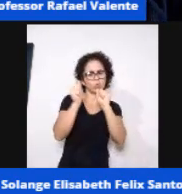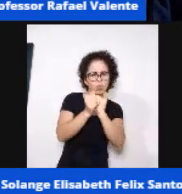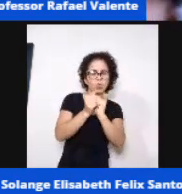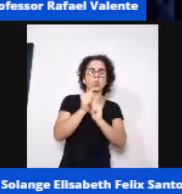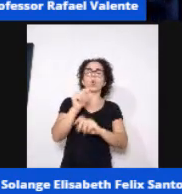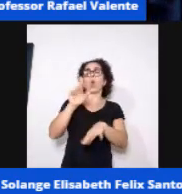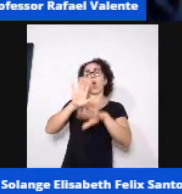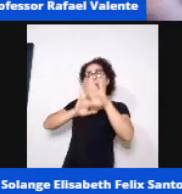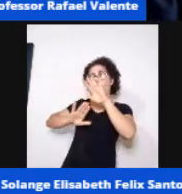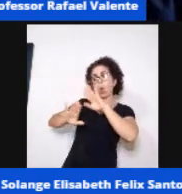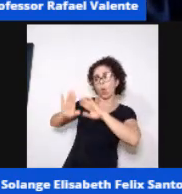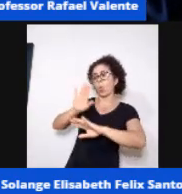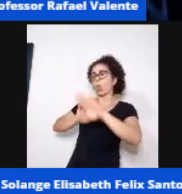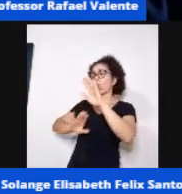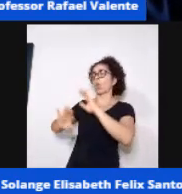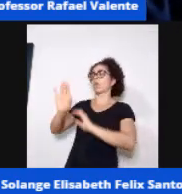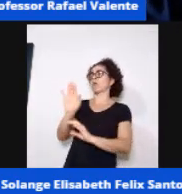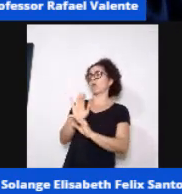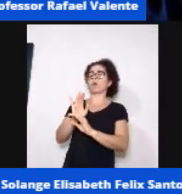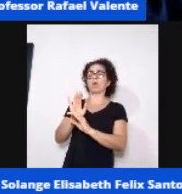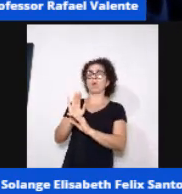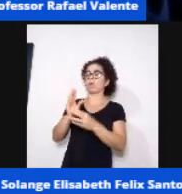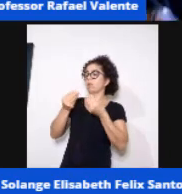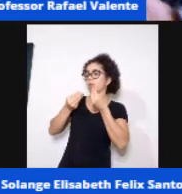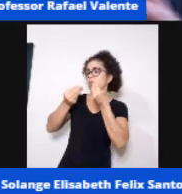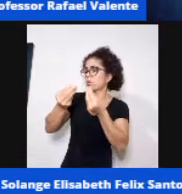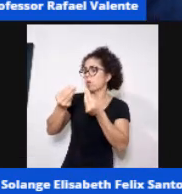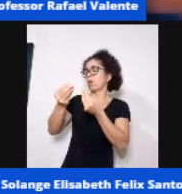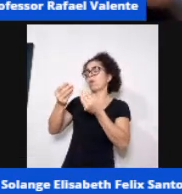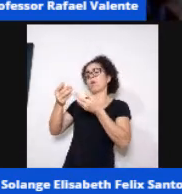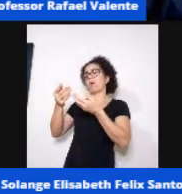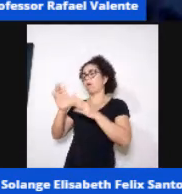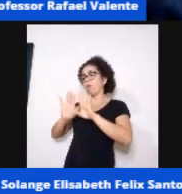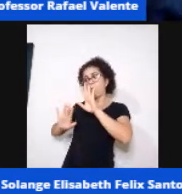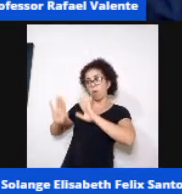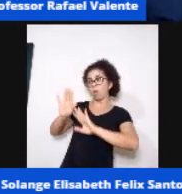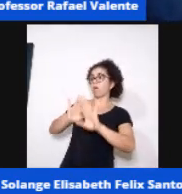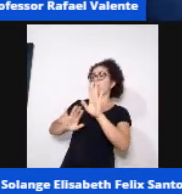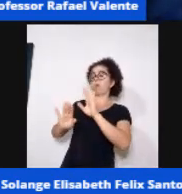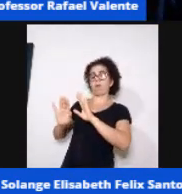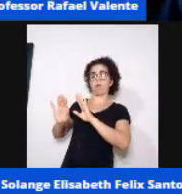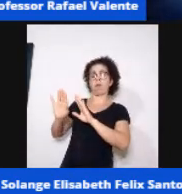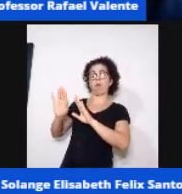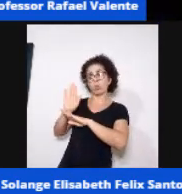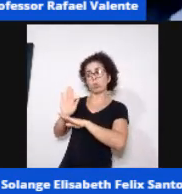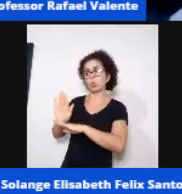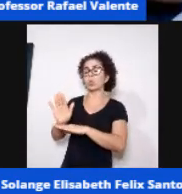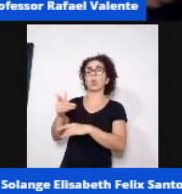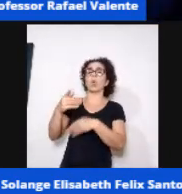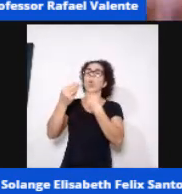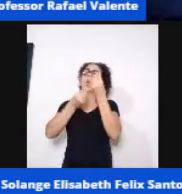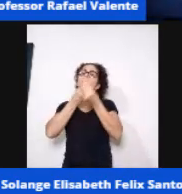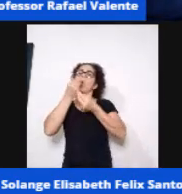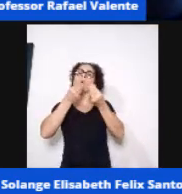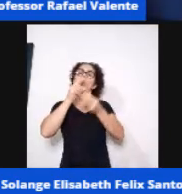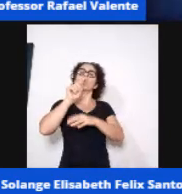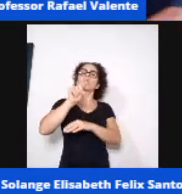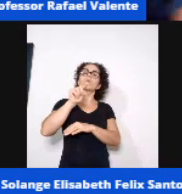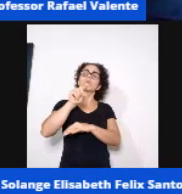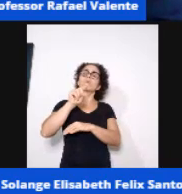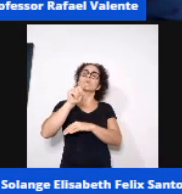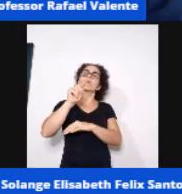essa entrega. Essa demanda não é dessa forma. Como é que você constrói as suas relações interpessoais